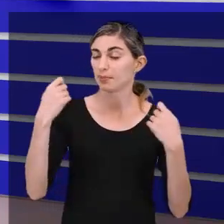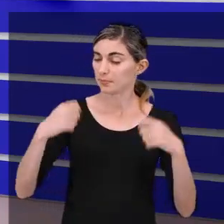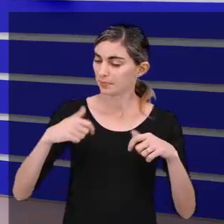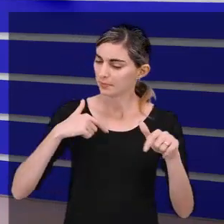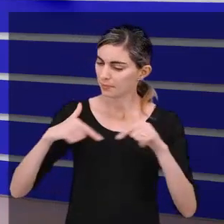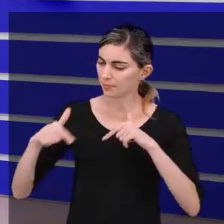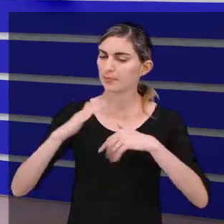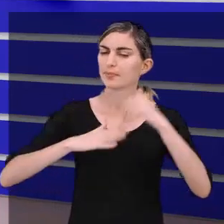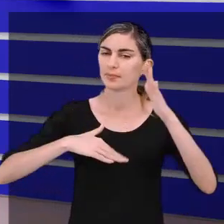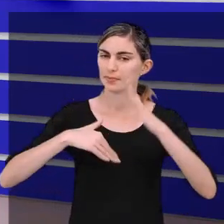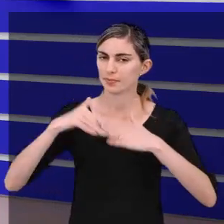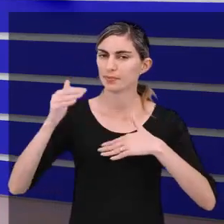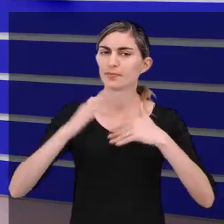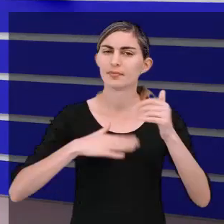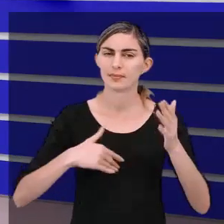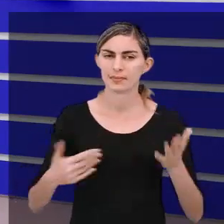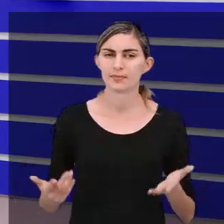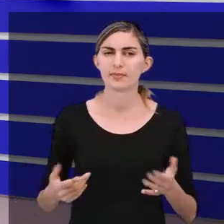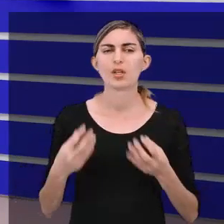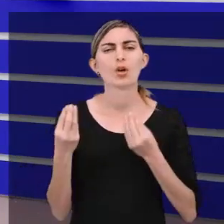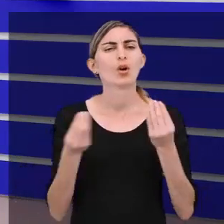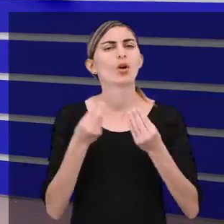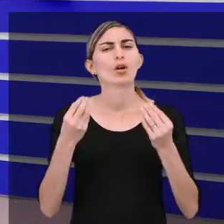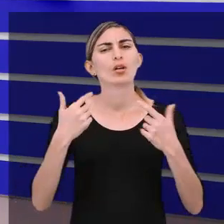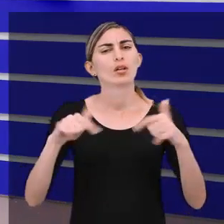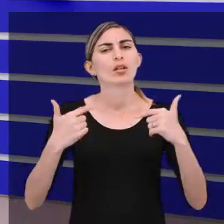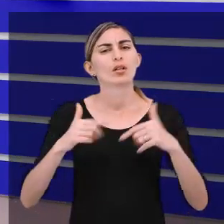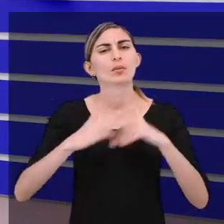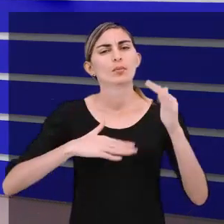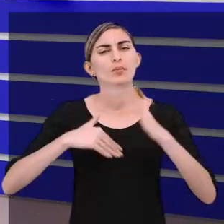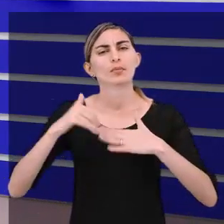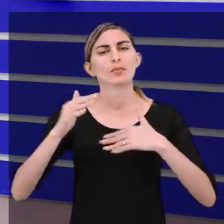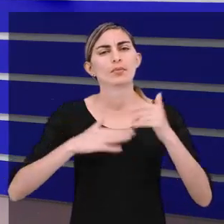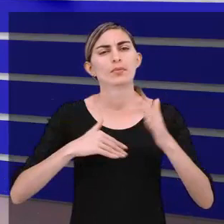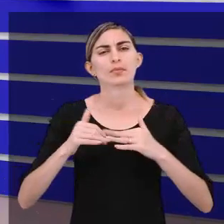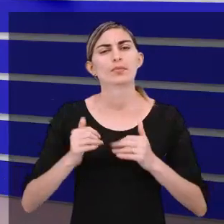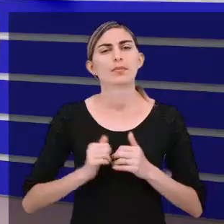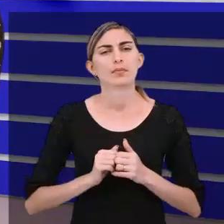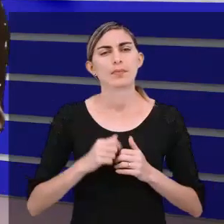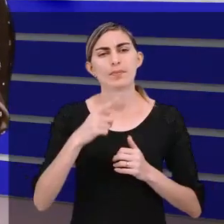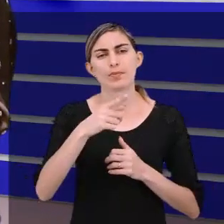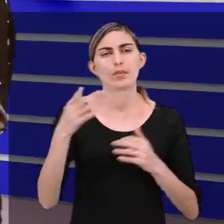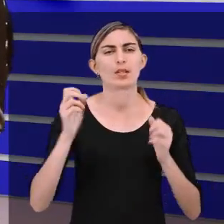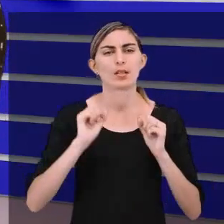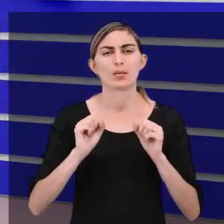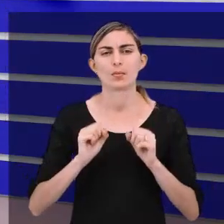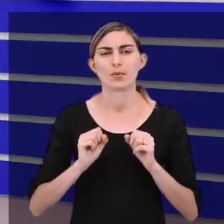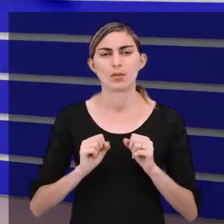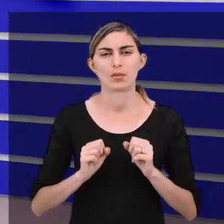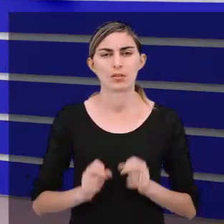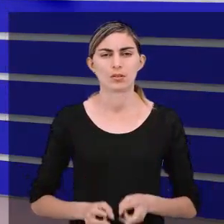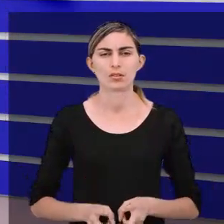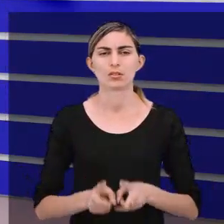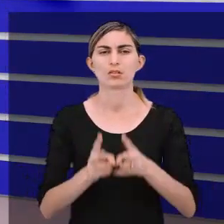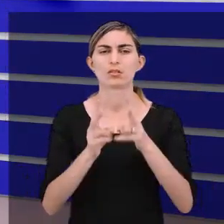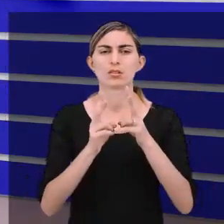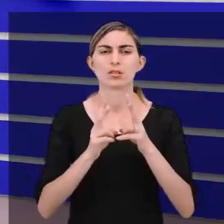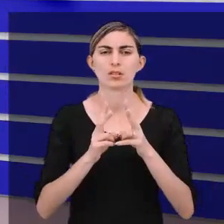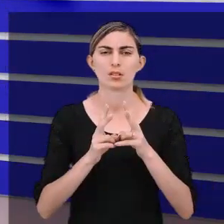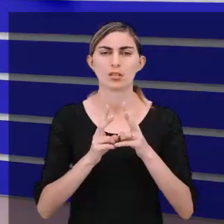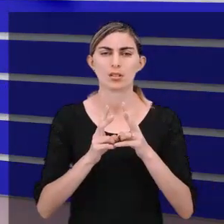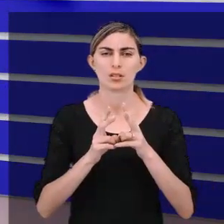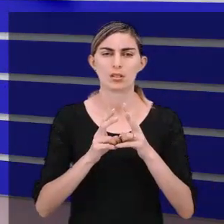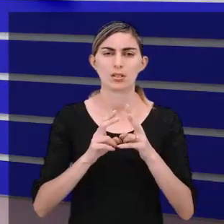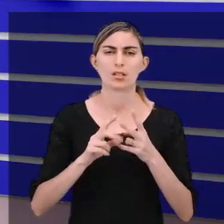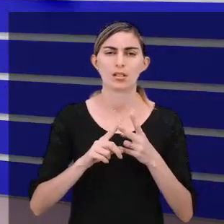as competências. Né? Como é que ele trabalha as competências? A gente pode seguir a linha, inclusive, do